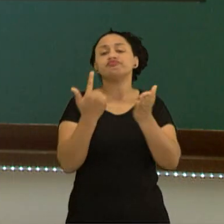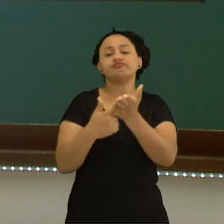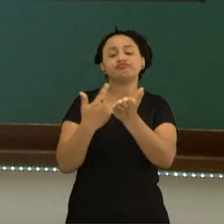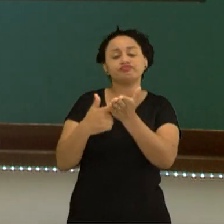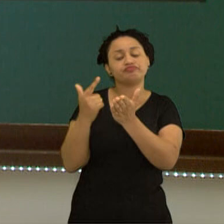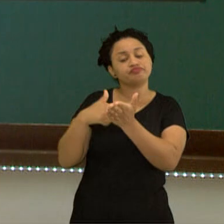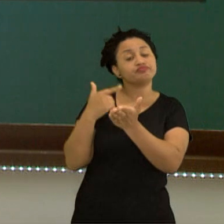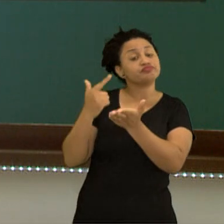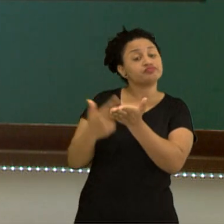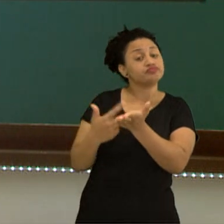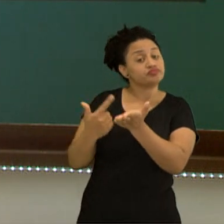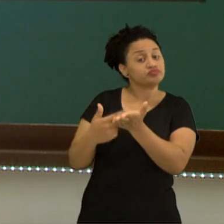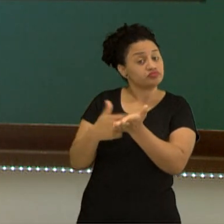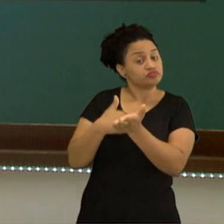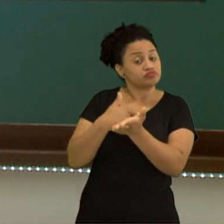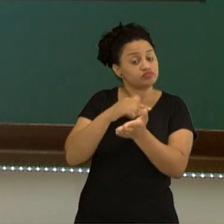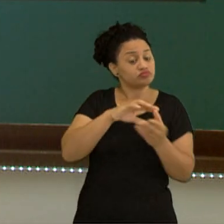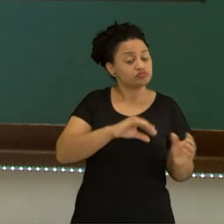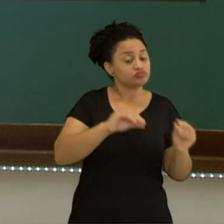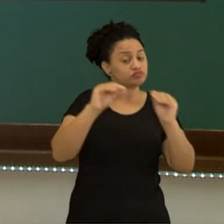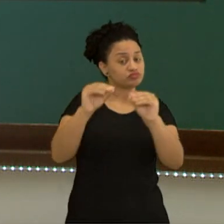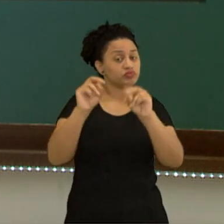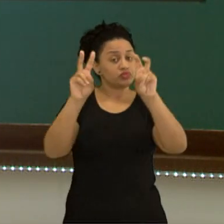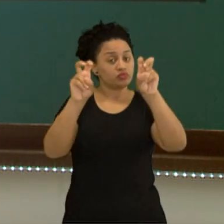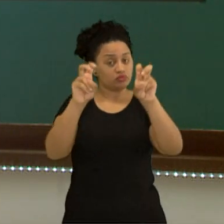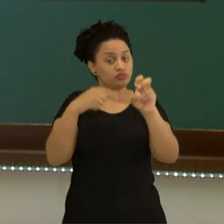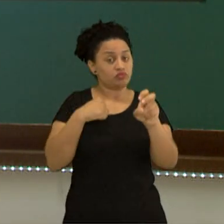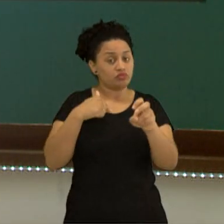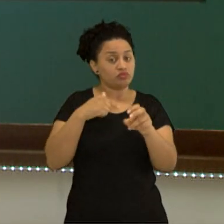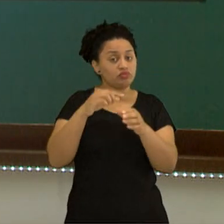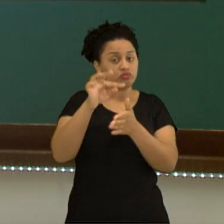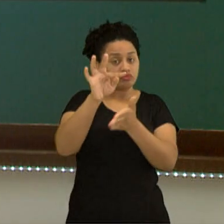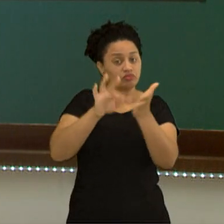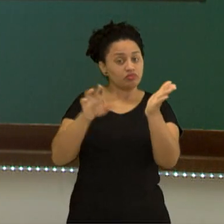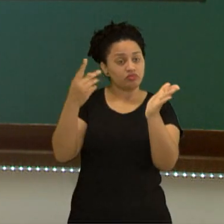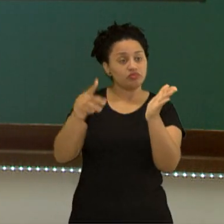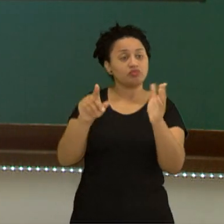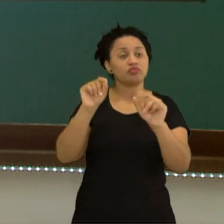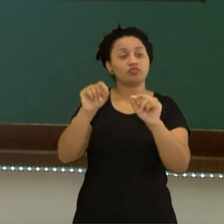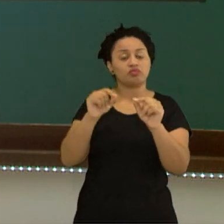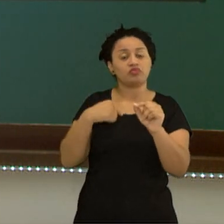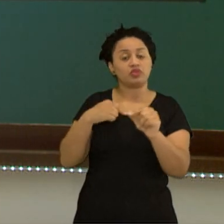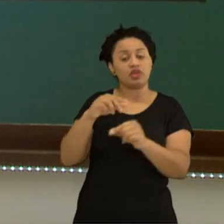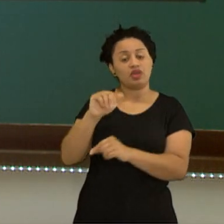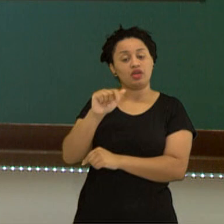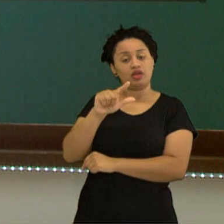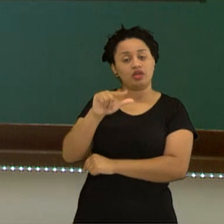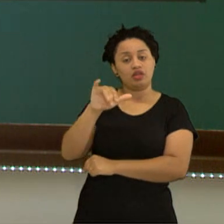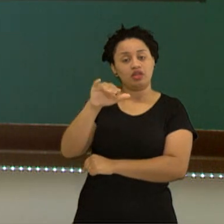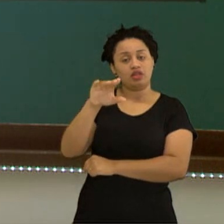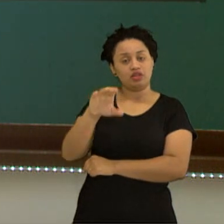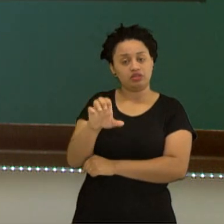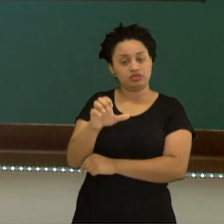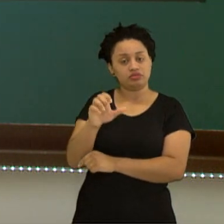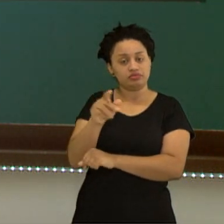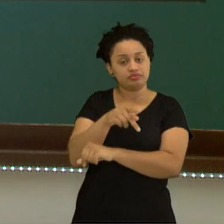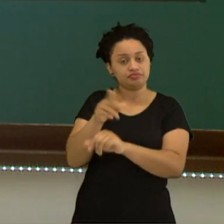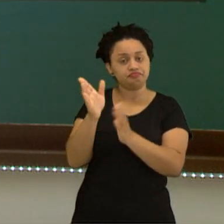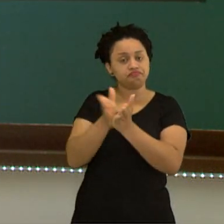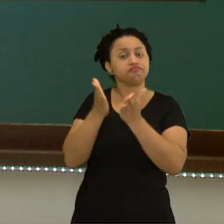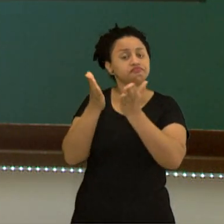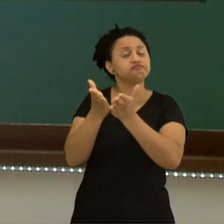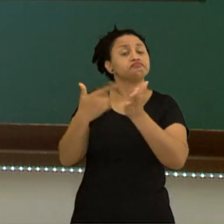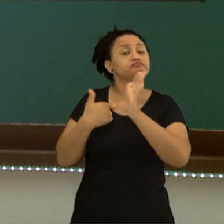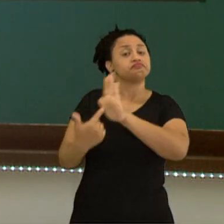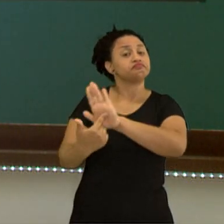da obra que ela pegou como tema para o seu ensaio, que é a obra Alice no País das Maravilhas. Ela já